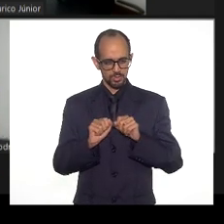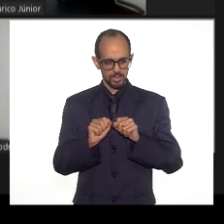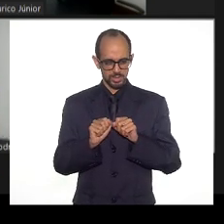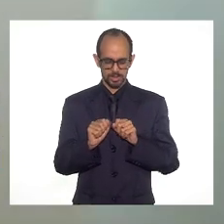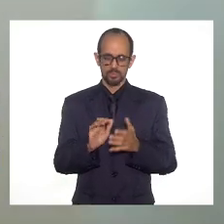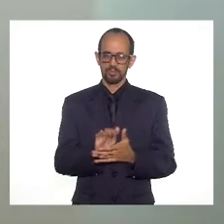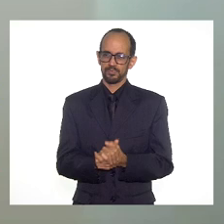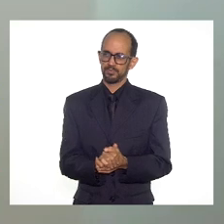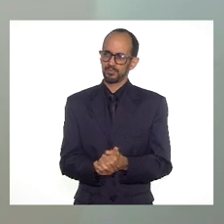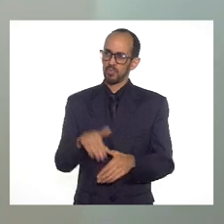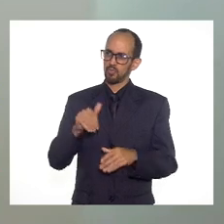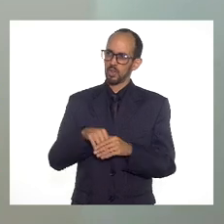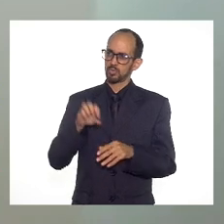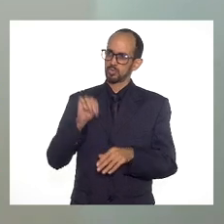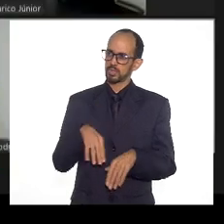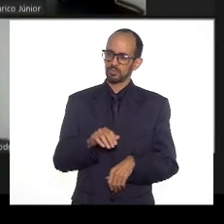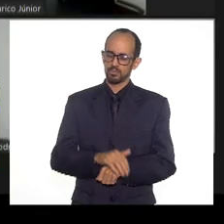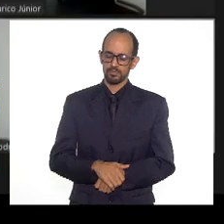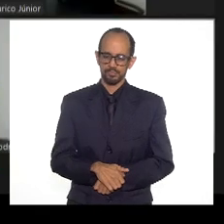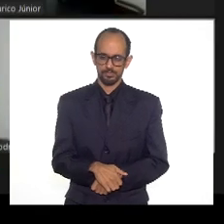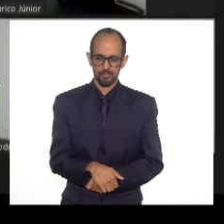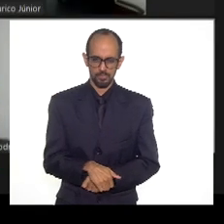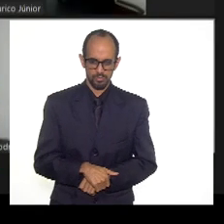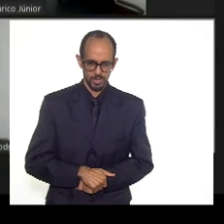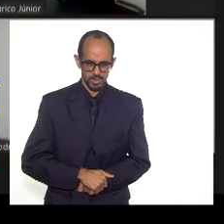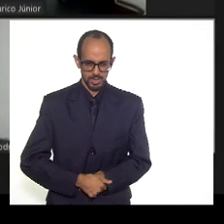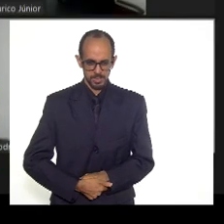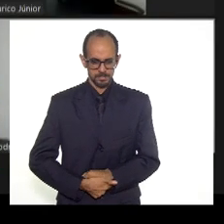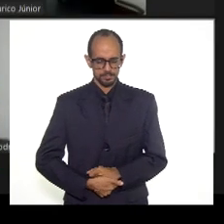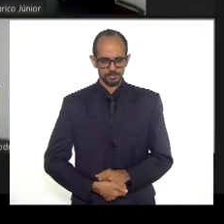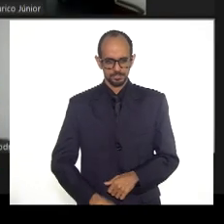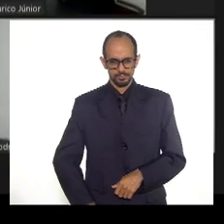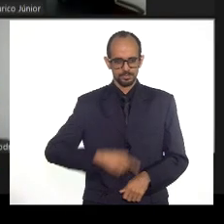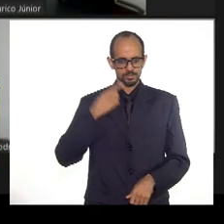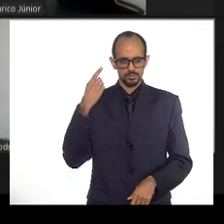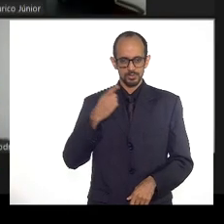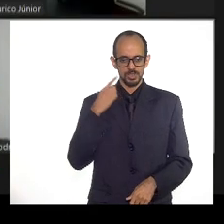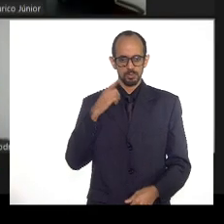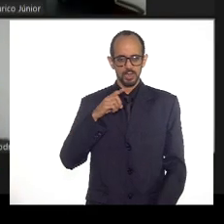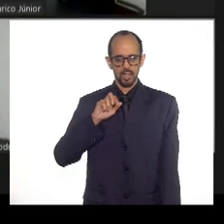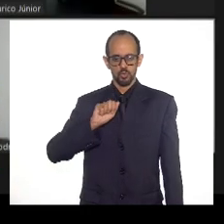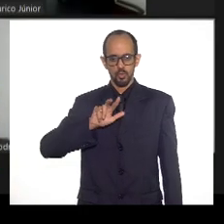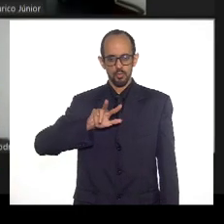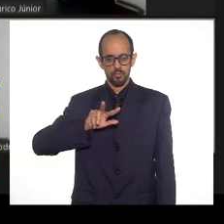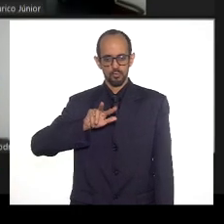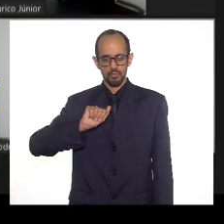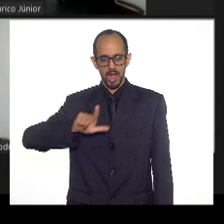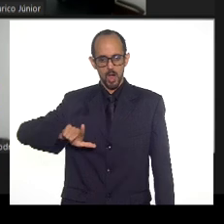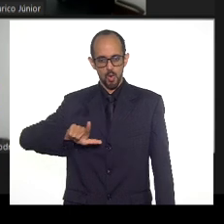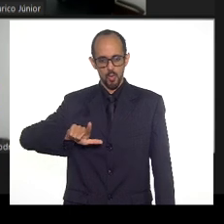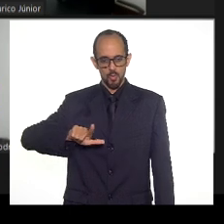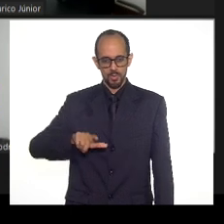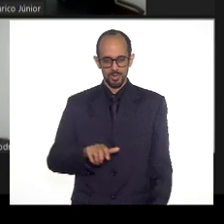Voto sim. Obrigado, tia. Deputado Val do Ceasa, ponte esquerda.